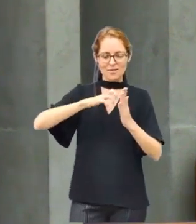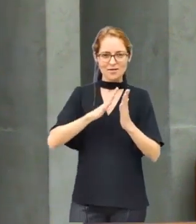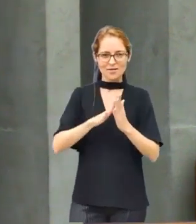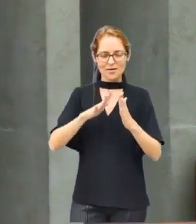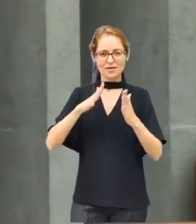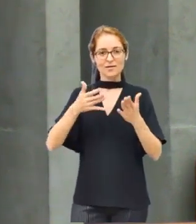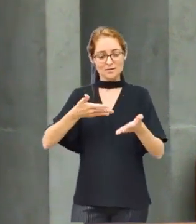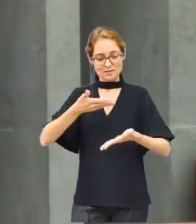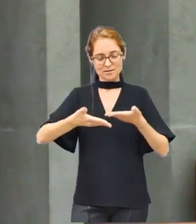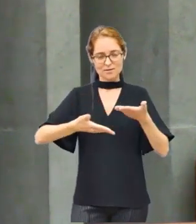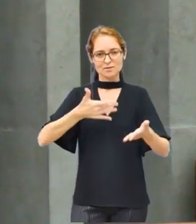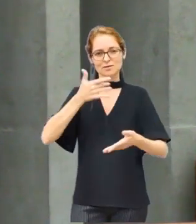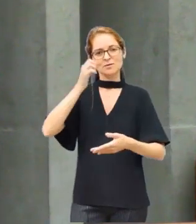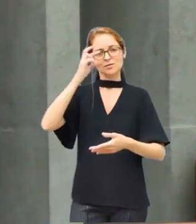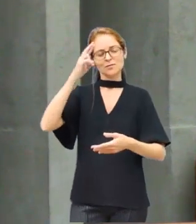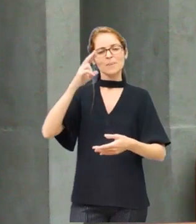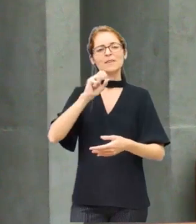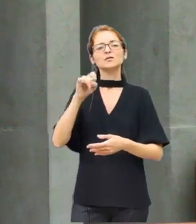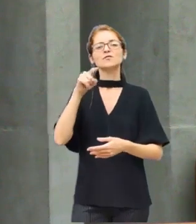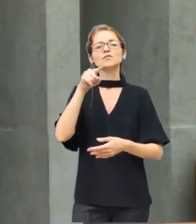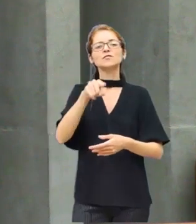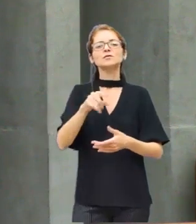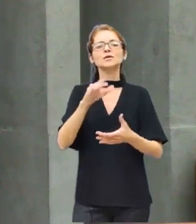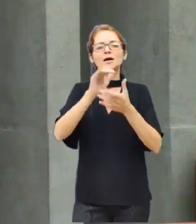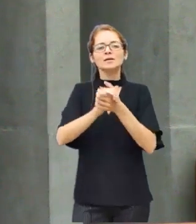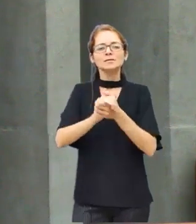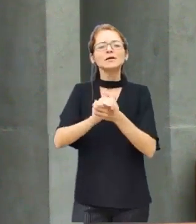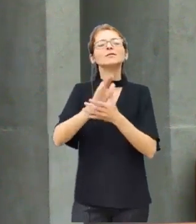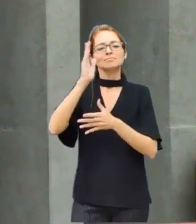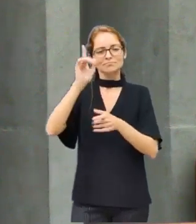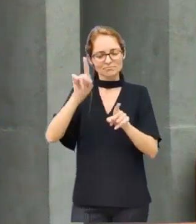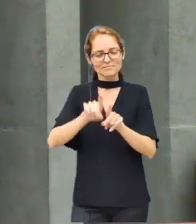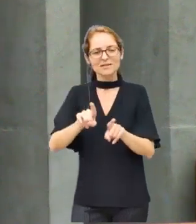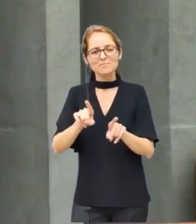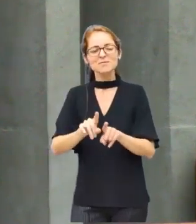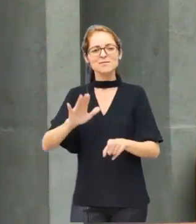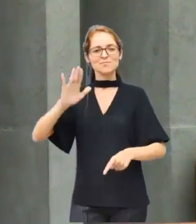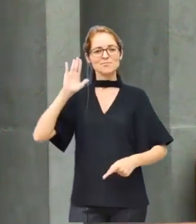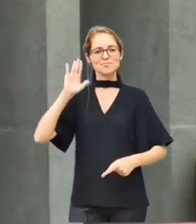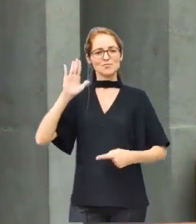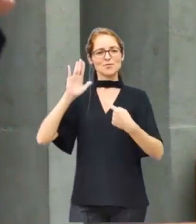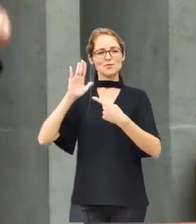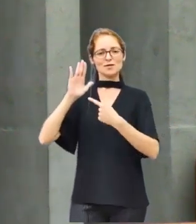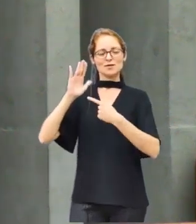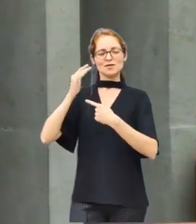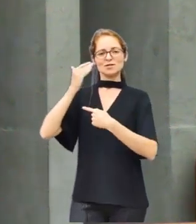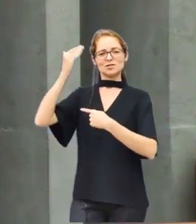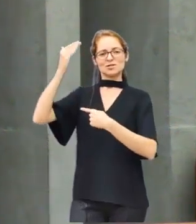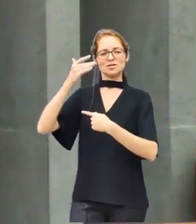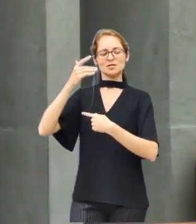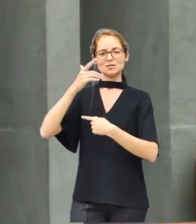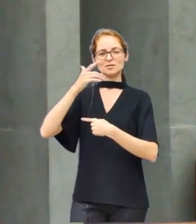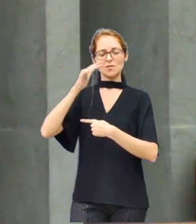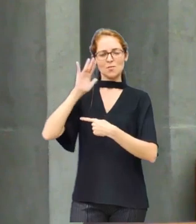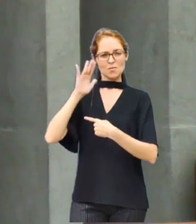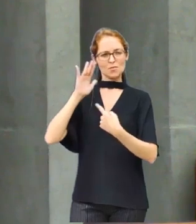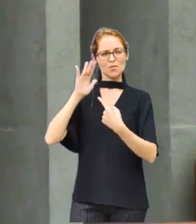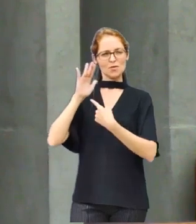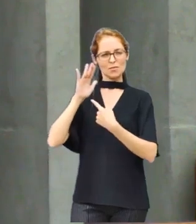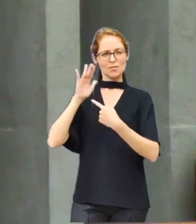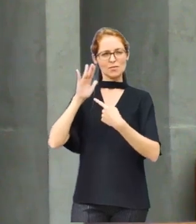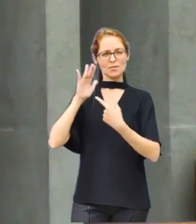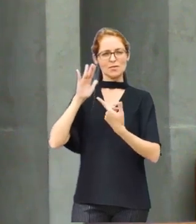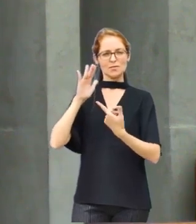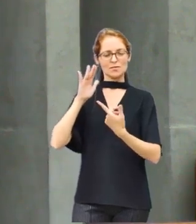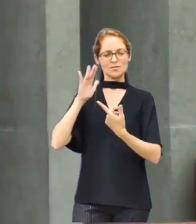ao Senhor. Vocês que já casaram, fizeram votos também ao Senhor, diante de Deus e das pessoas, fizeram várias promessas.